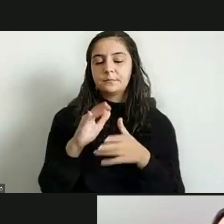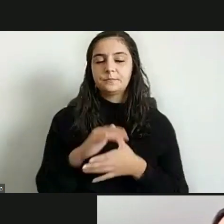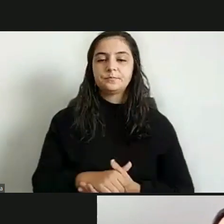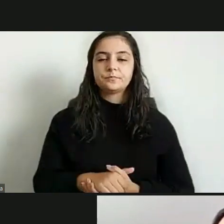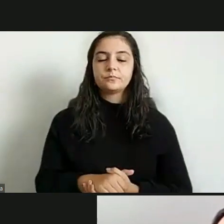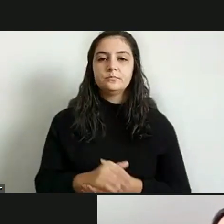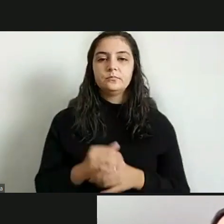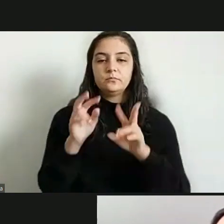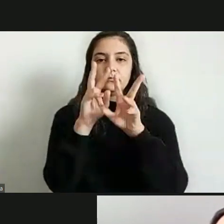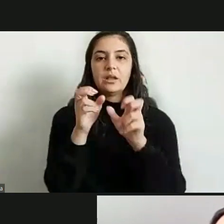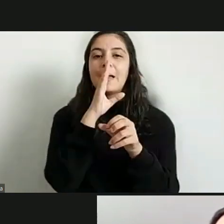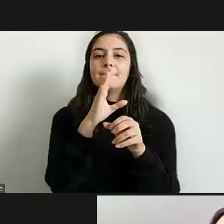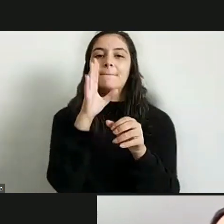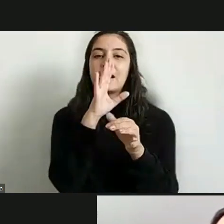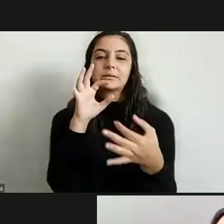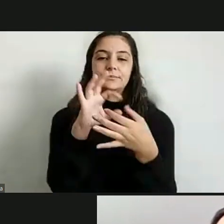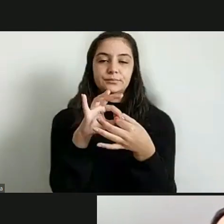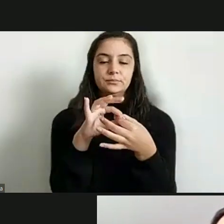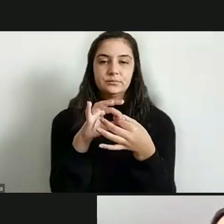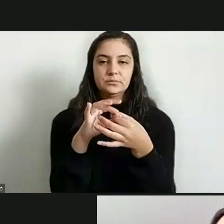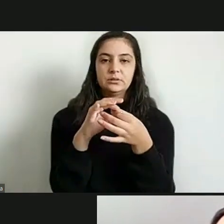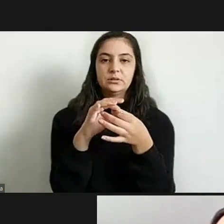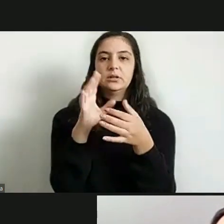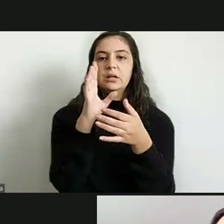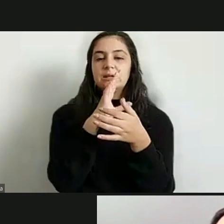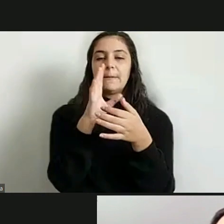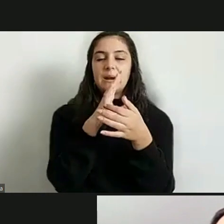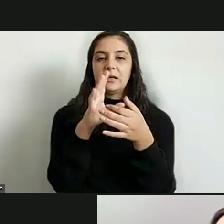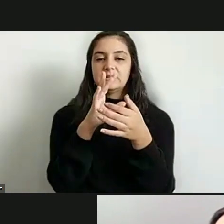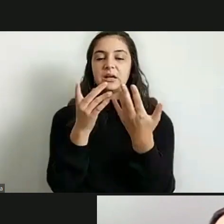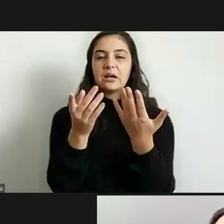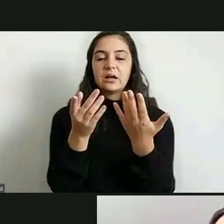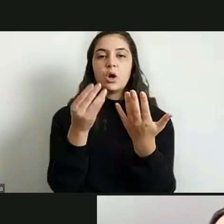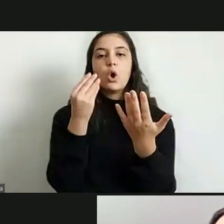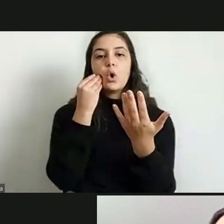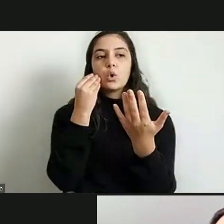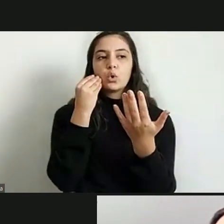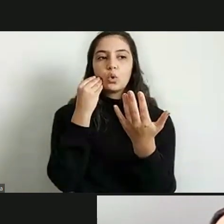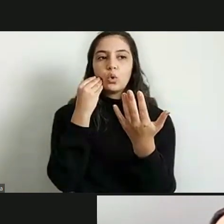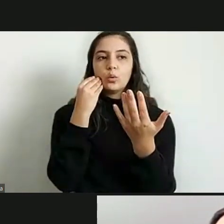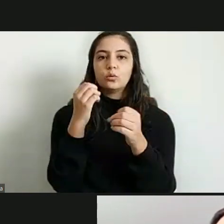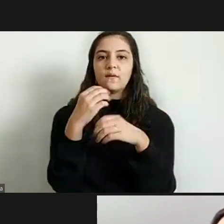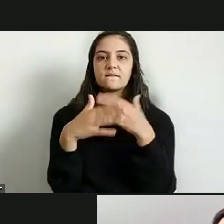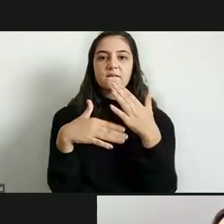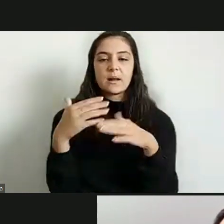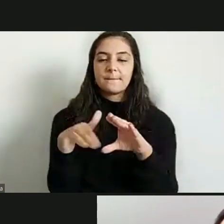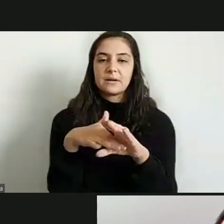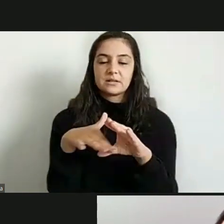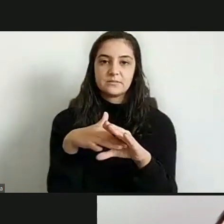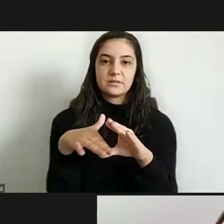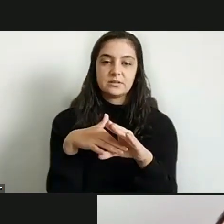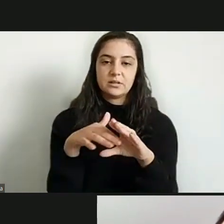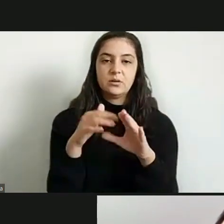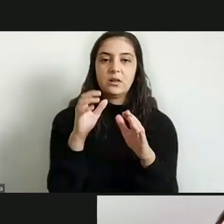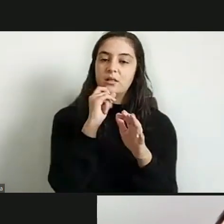a parte mais prática. Então, na prática, como é que esta abertura à participação pode